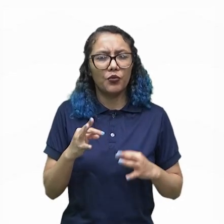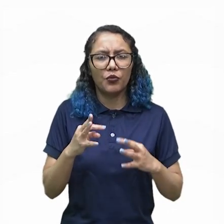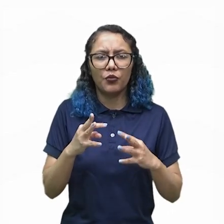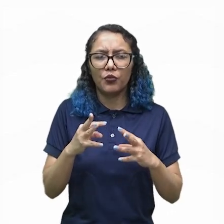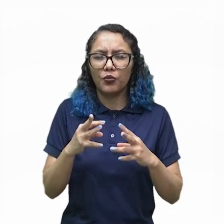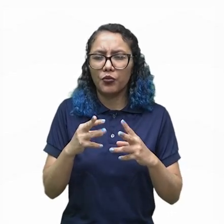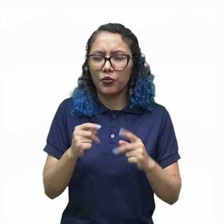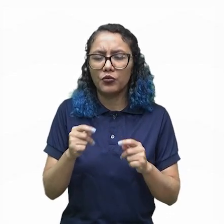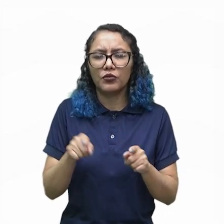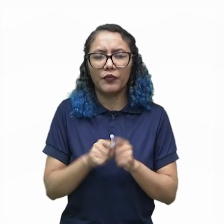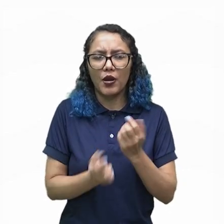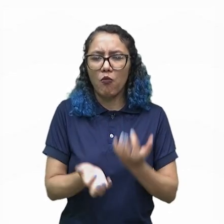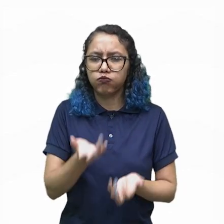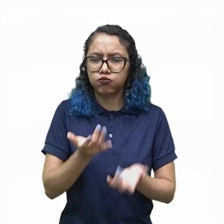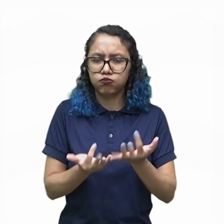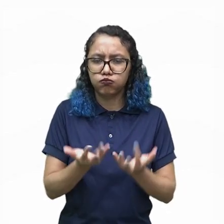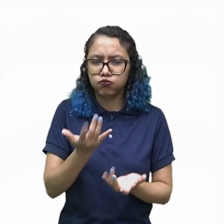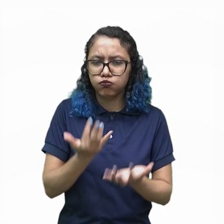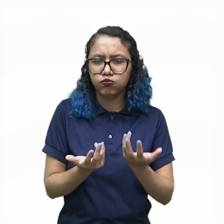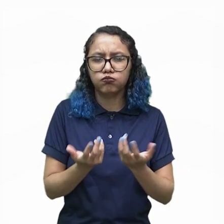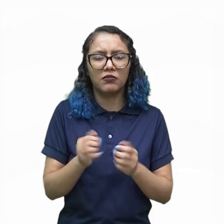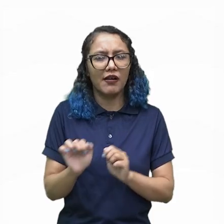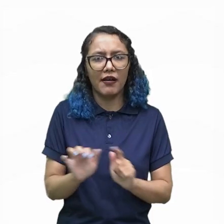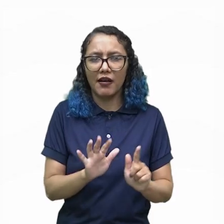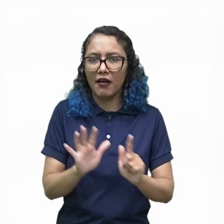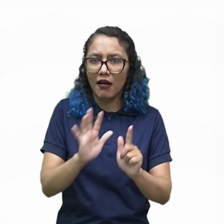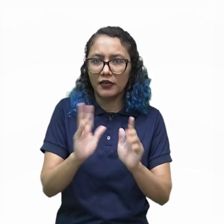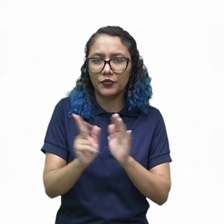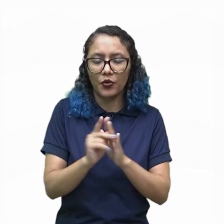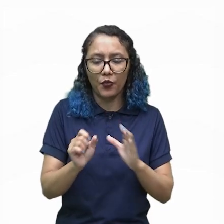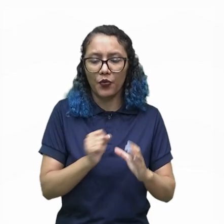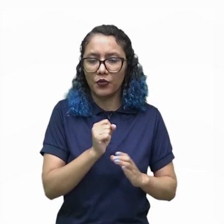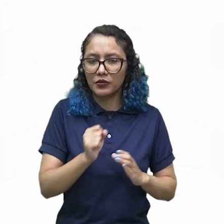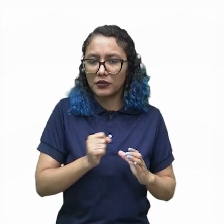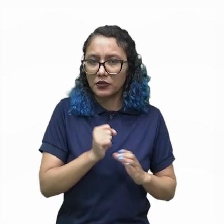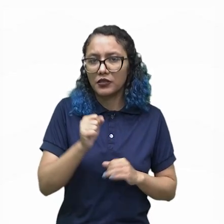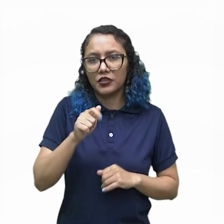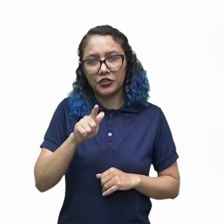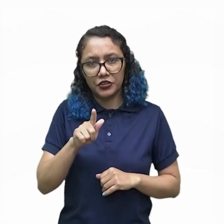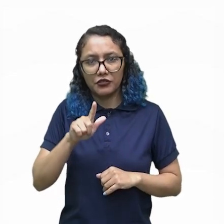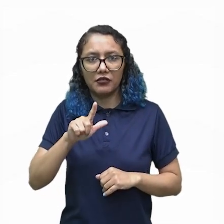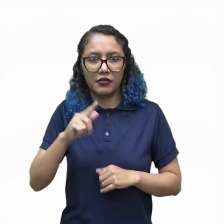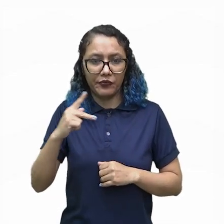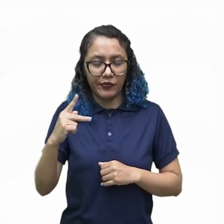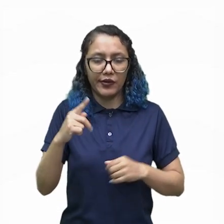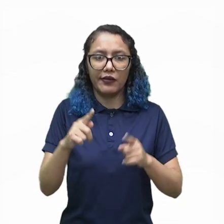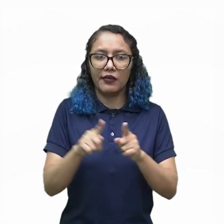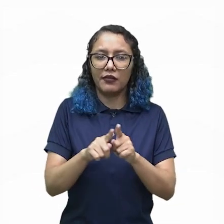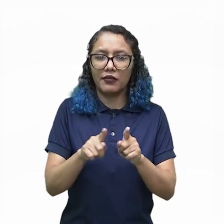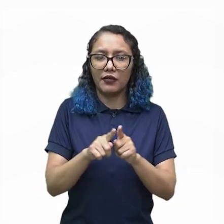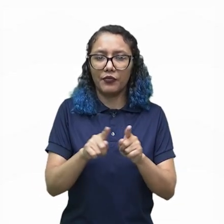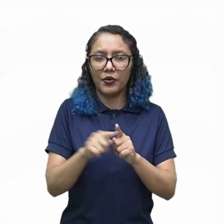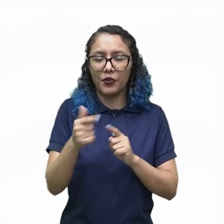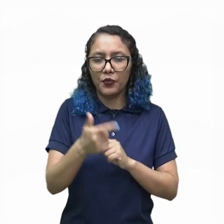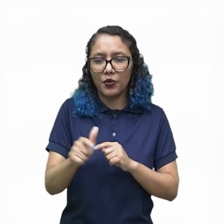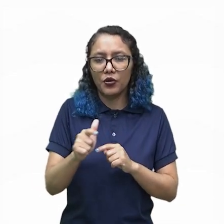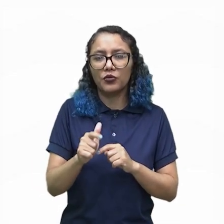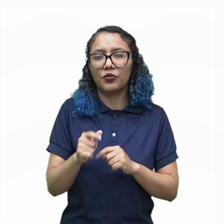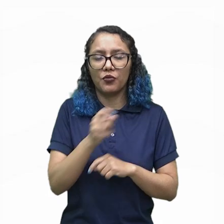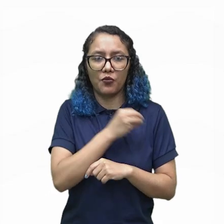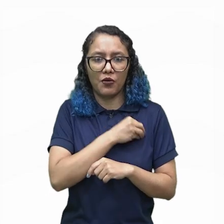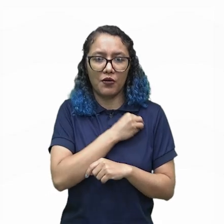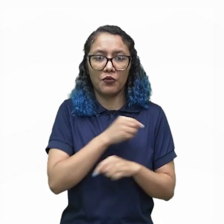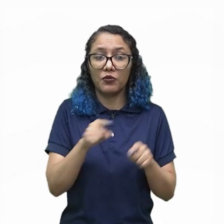processo de combustão, né? Ó, queima de propano, né? O gás liquefeito de petróleo, GLP. Temos combustão do álcool